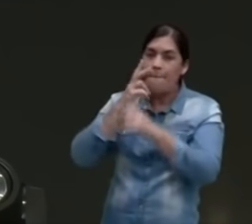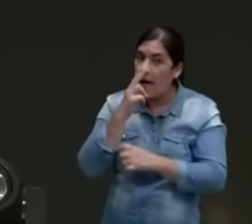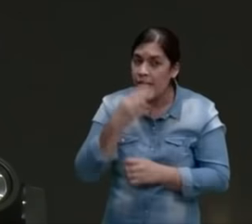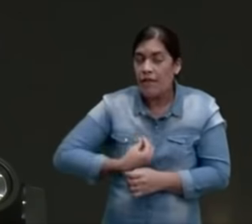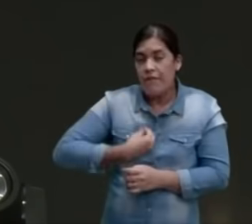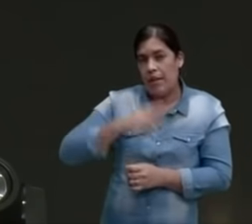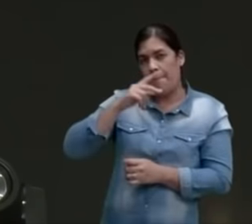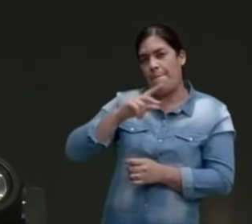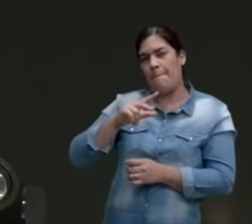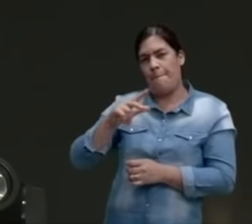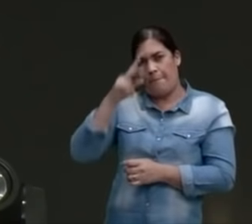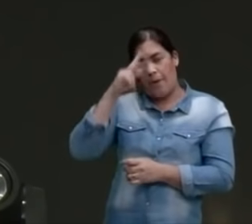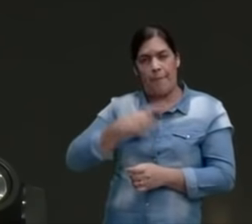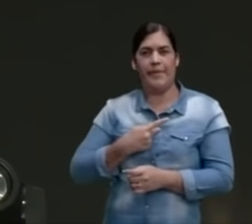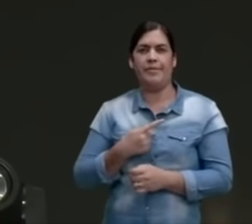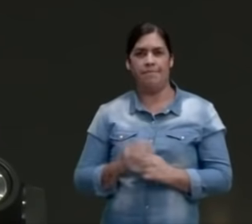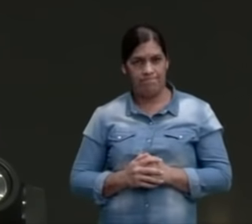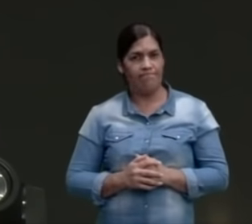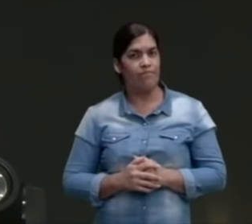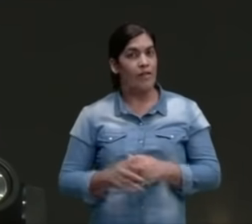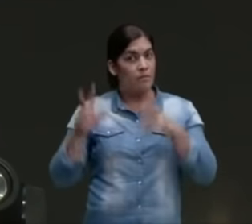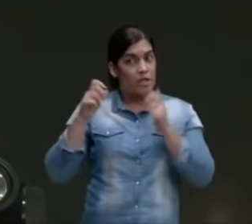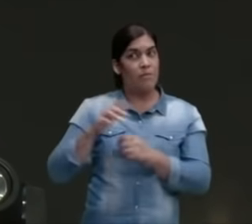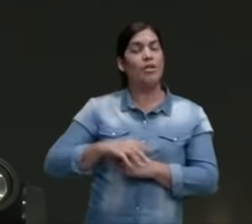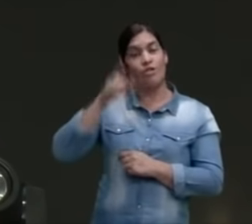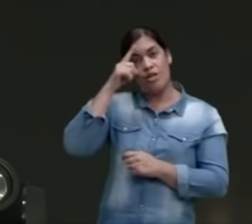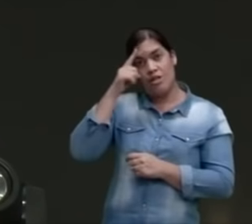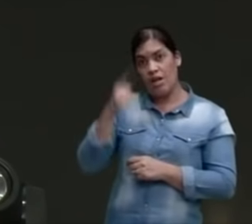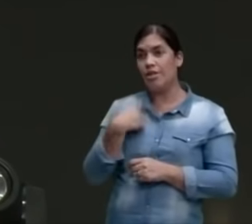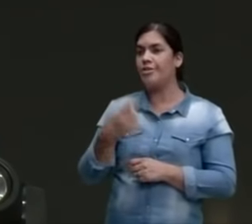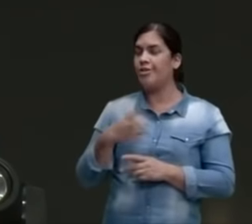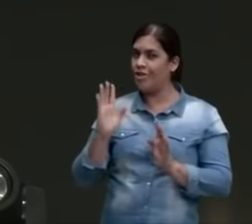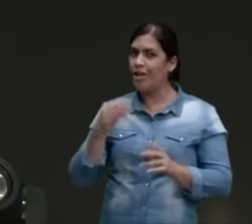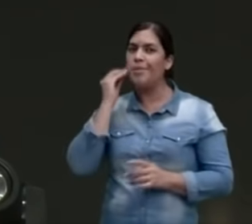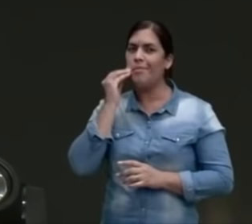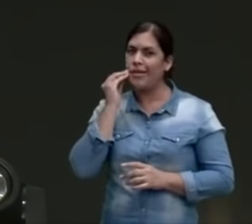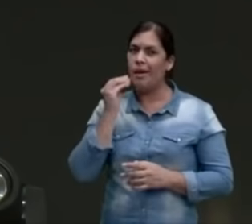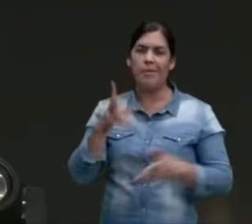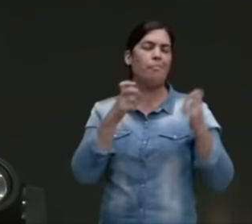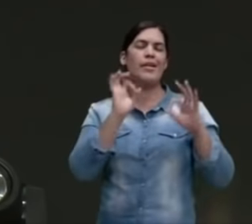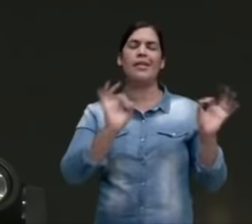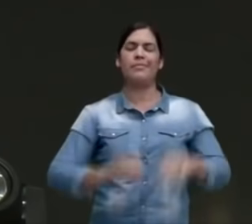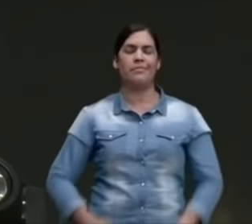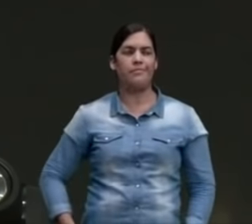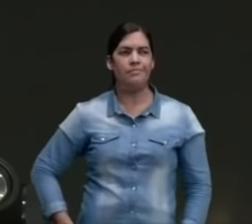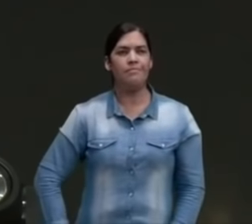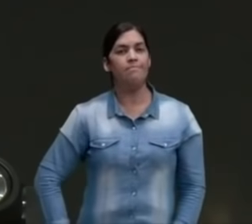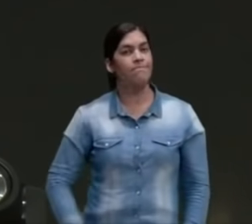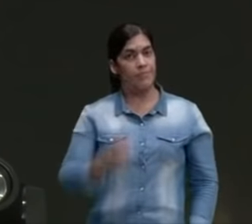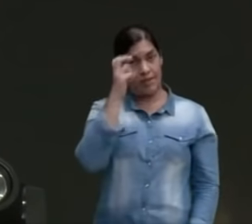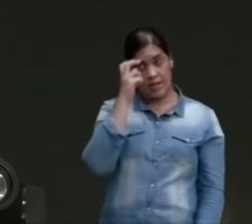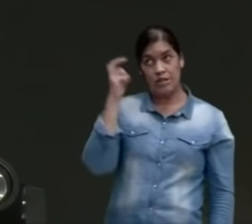vai ver que nós já estamos vivendo isso no nosso dia a dia sem perceber. Então, a inteligência